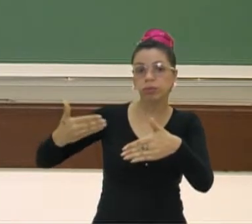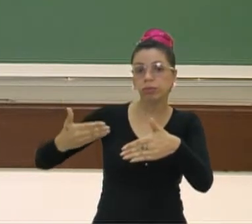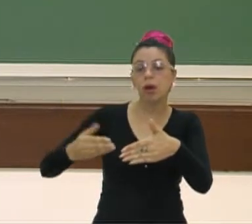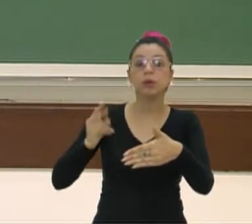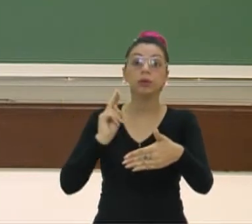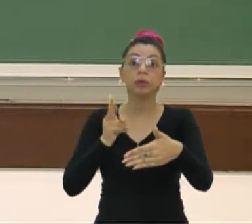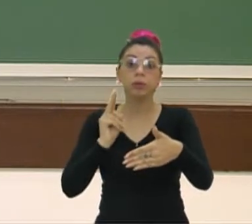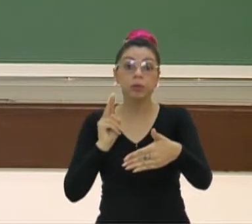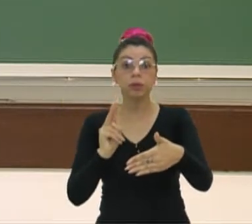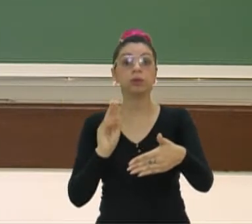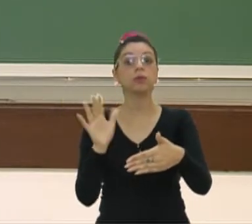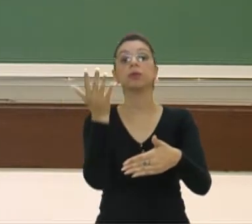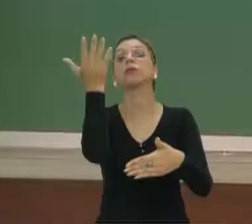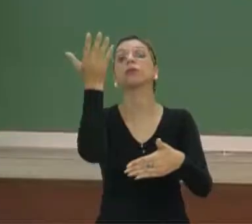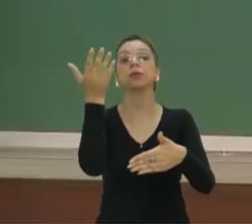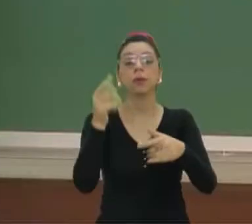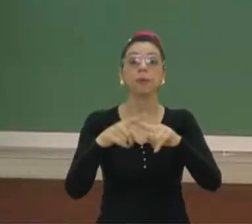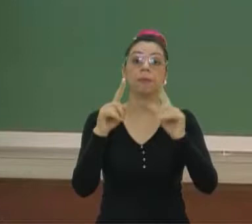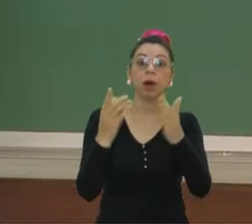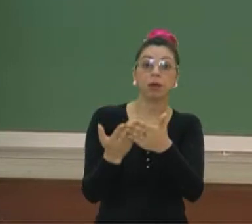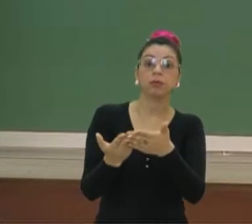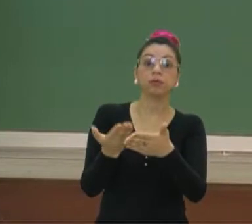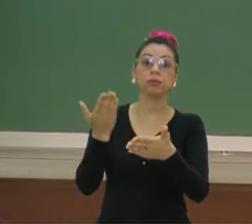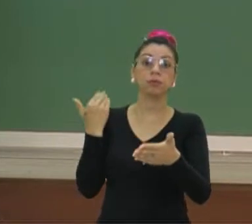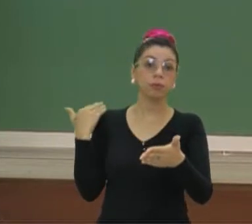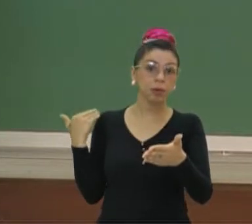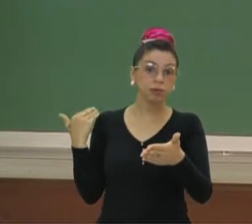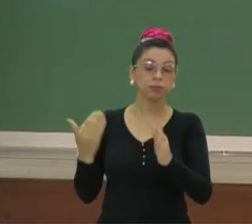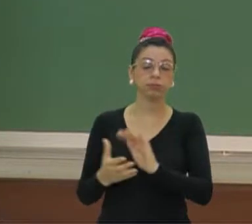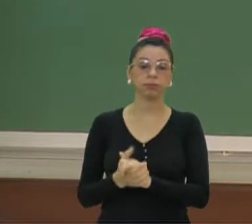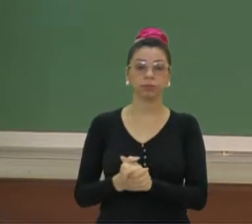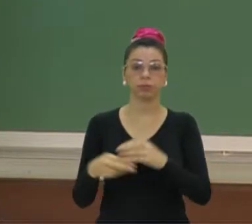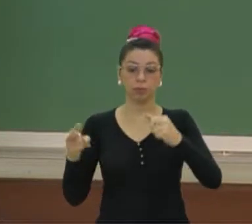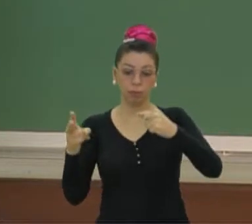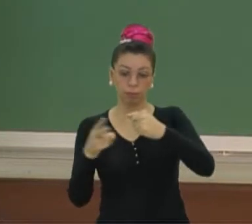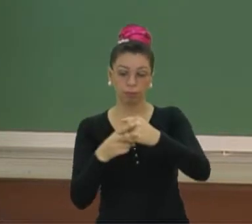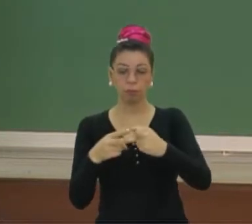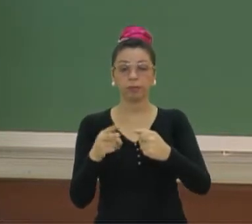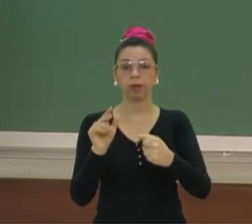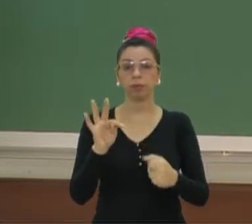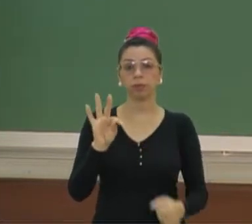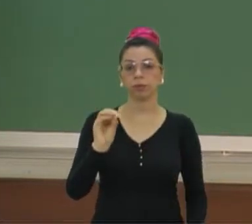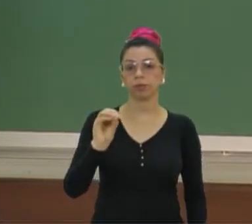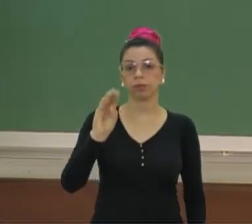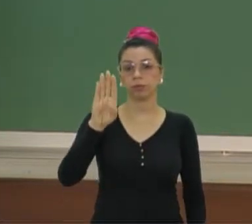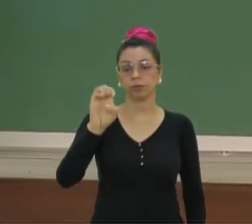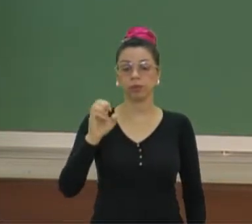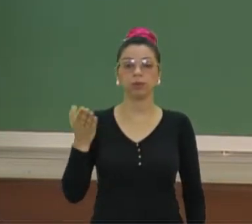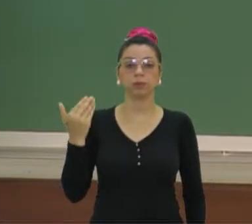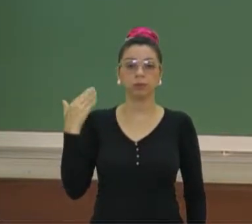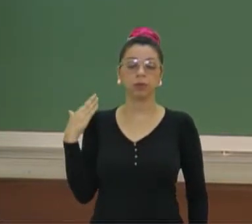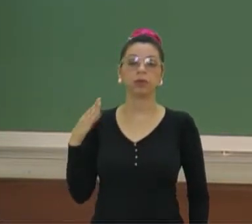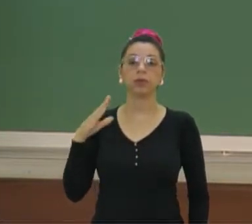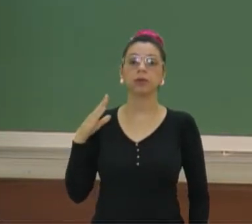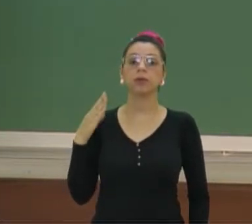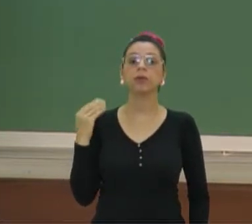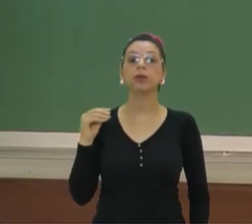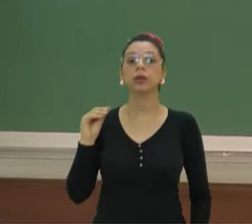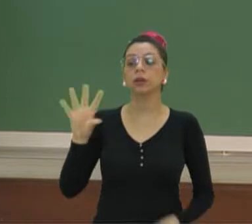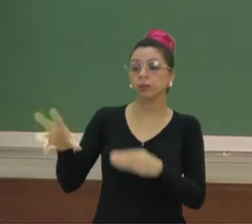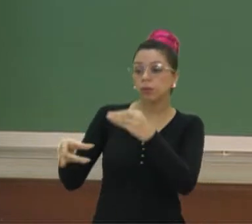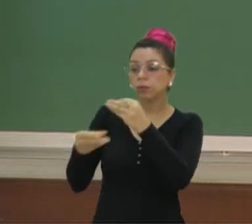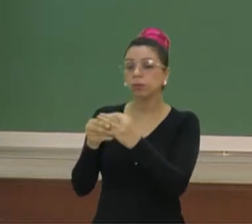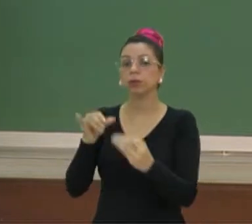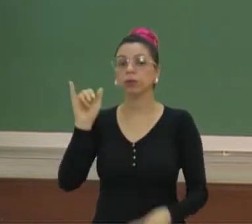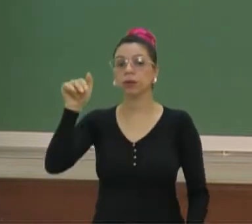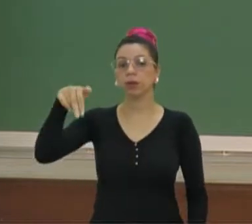passado. Qual é a regra? O uso do verbo to be no passado, was ou were, seguido do ing no verbo